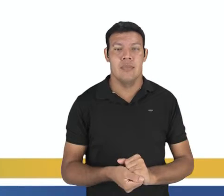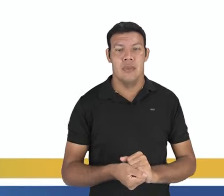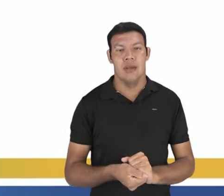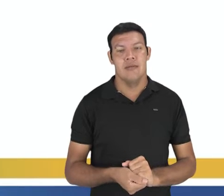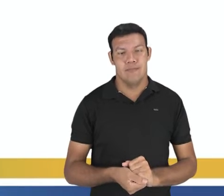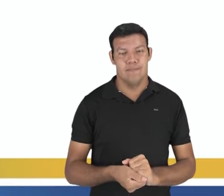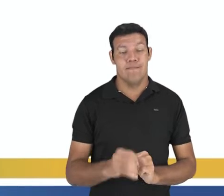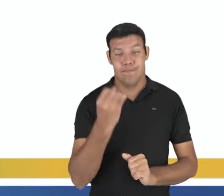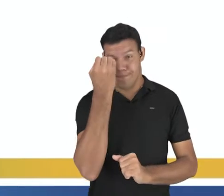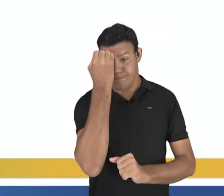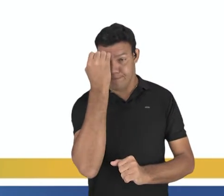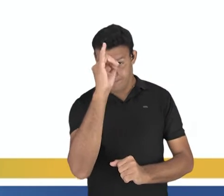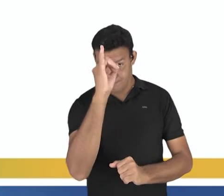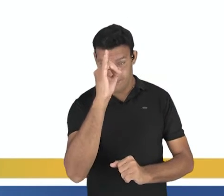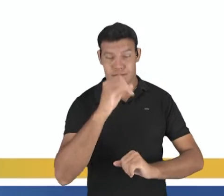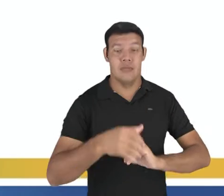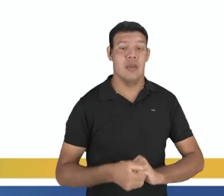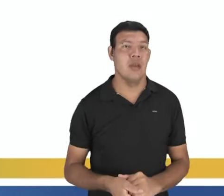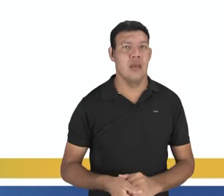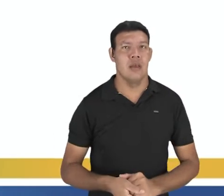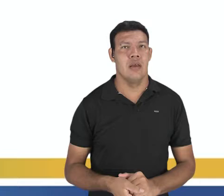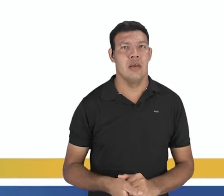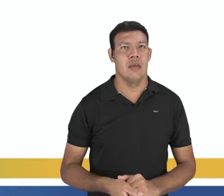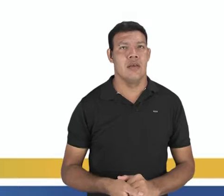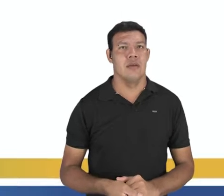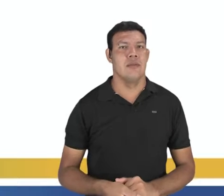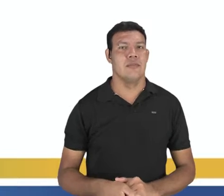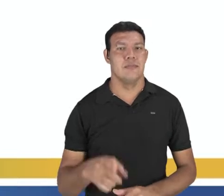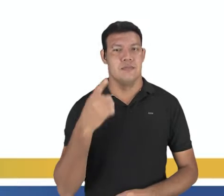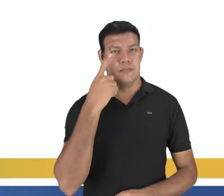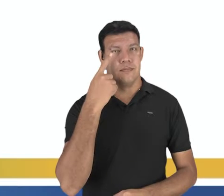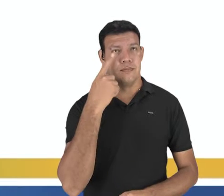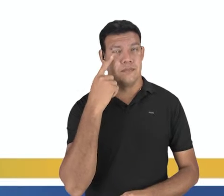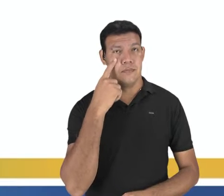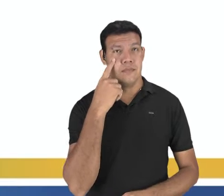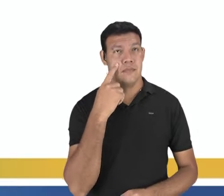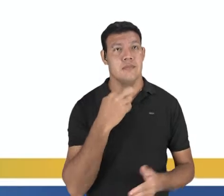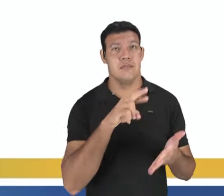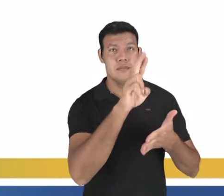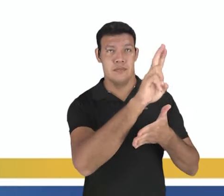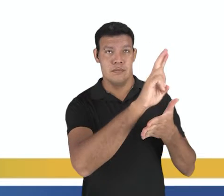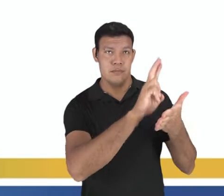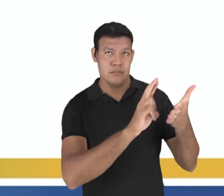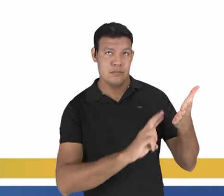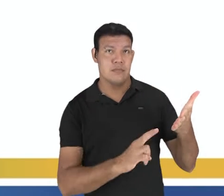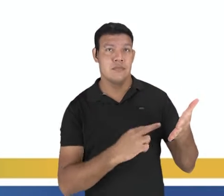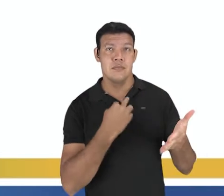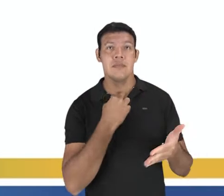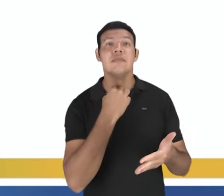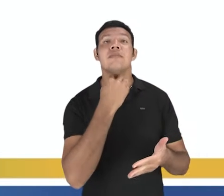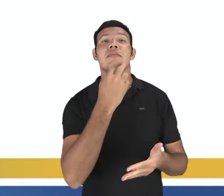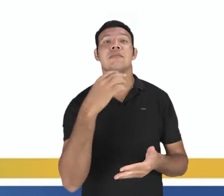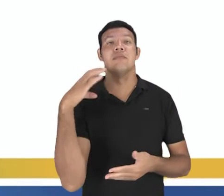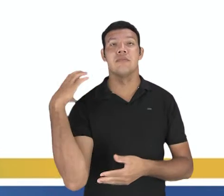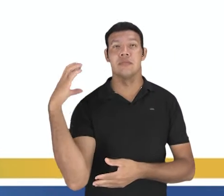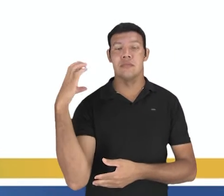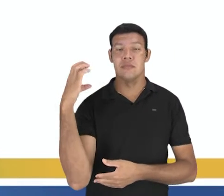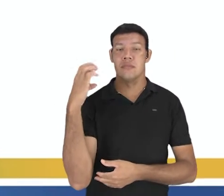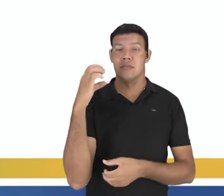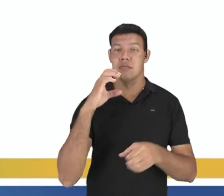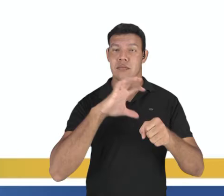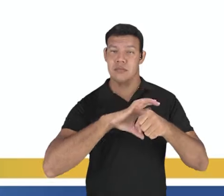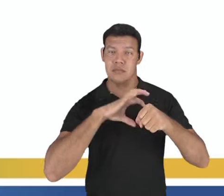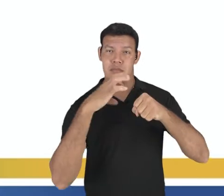umas ideias. Por exemplo, aí, como vocês estão vendo, nós temos o relatório de vozes da ciência Covid.